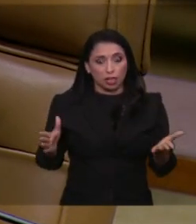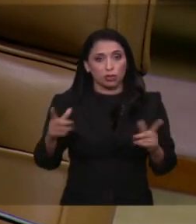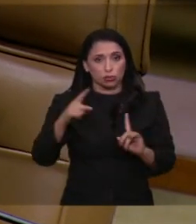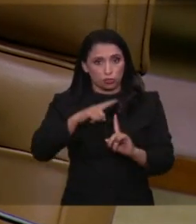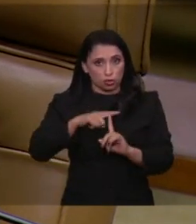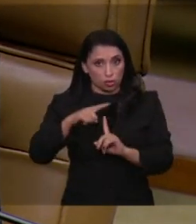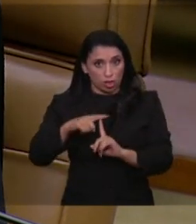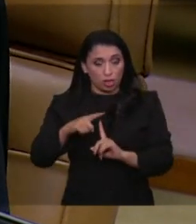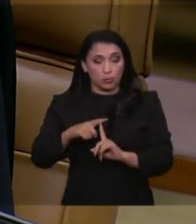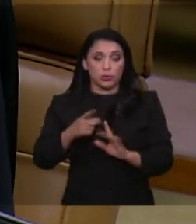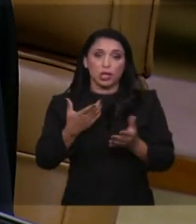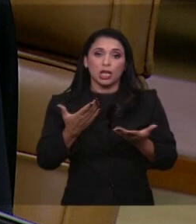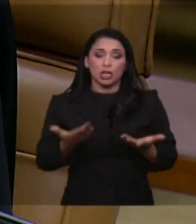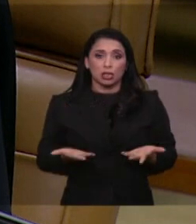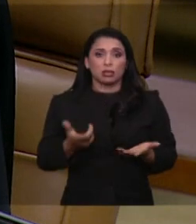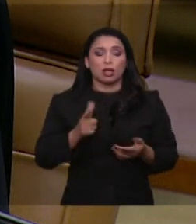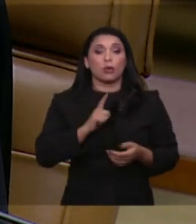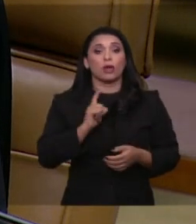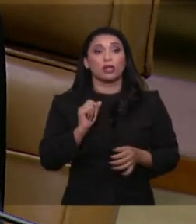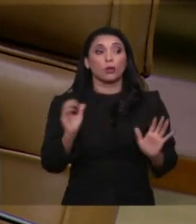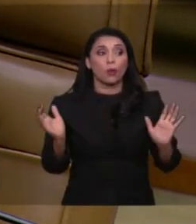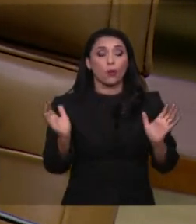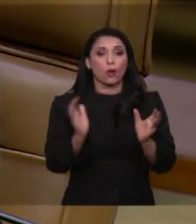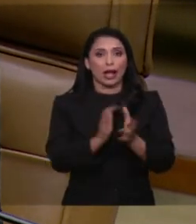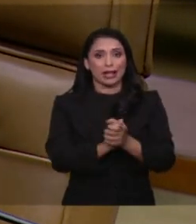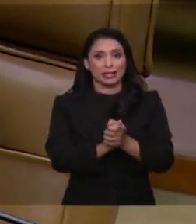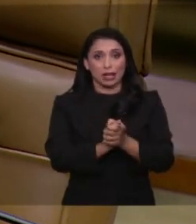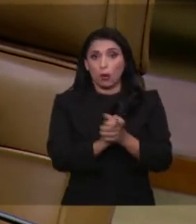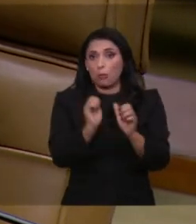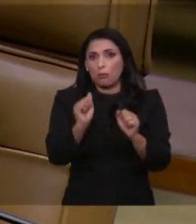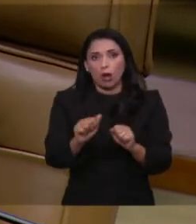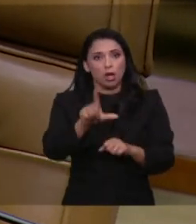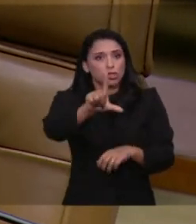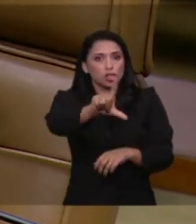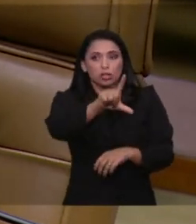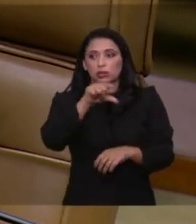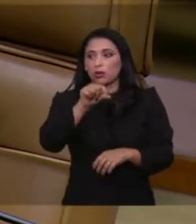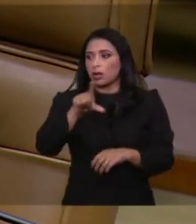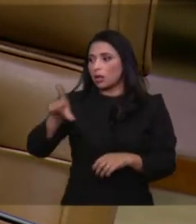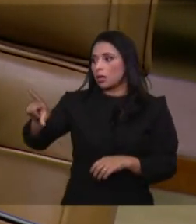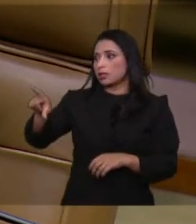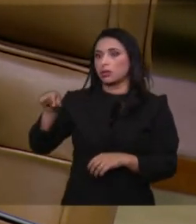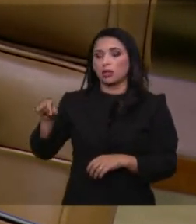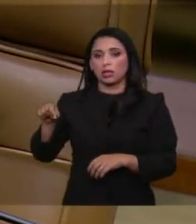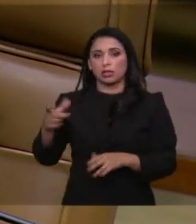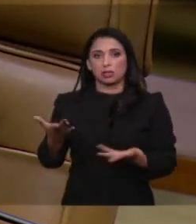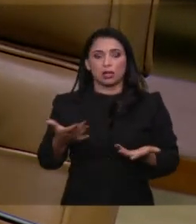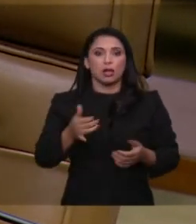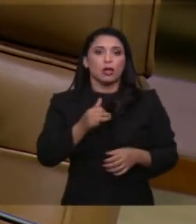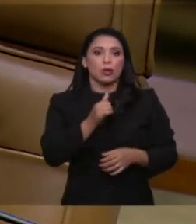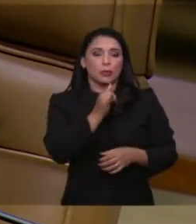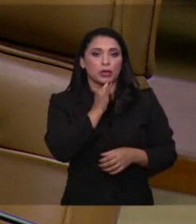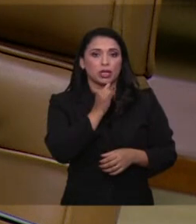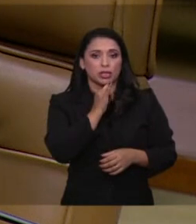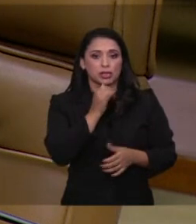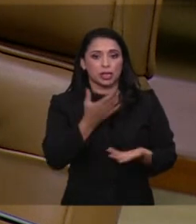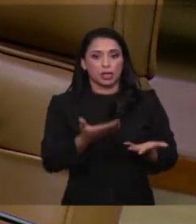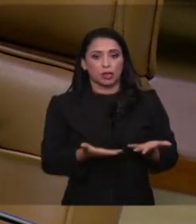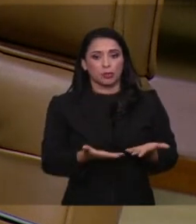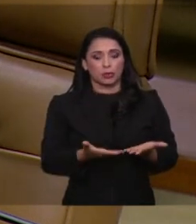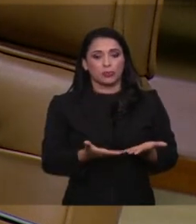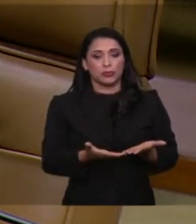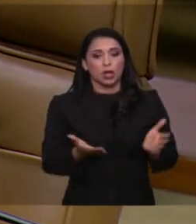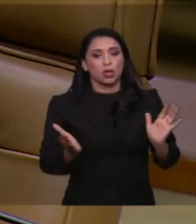permitido que o casal opte por uma ou outra. Peguemos esse caso da presunção na constância